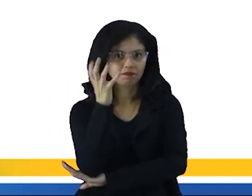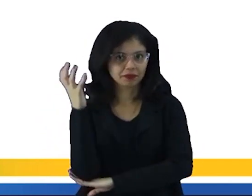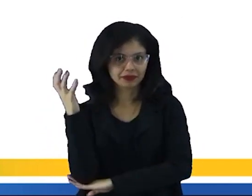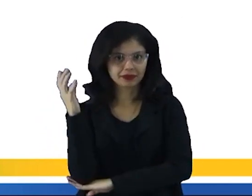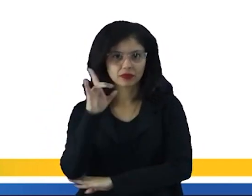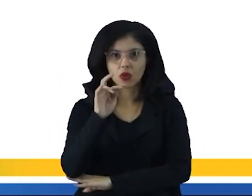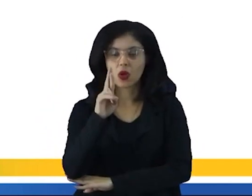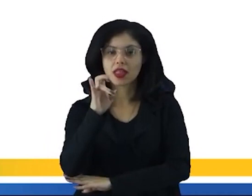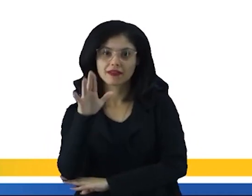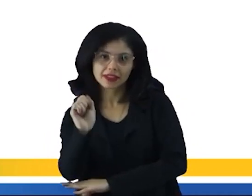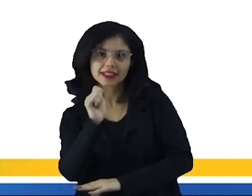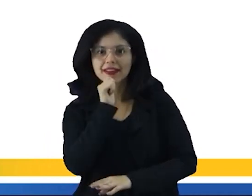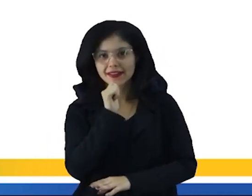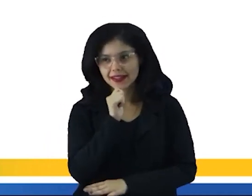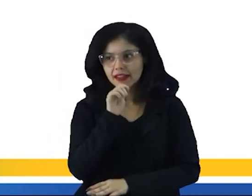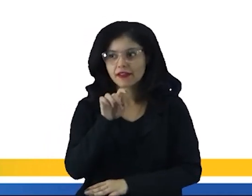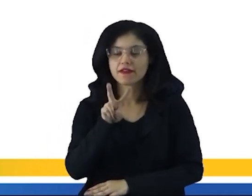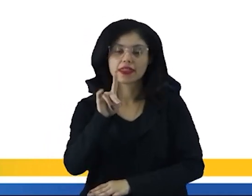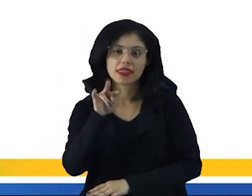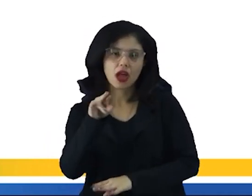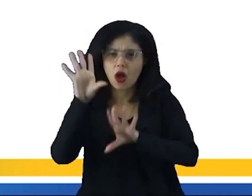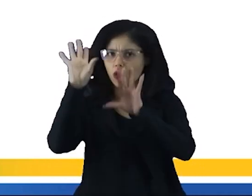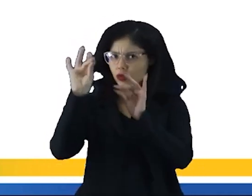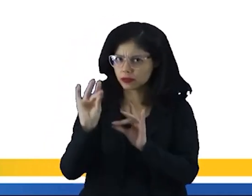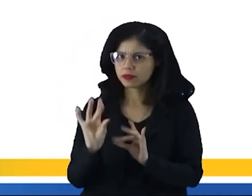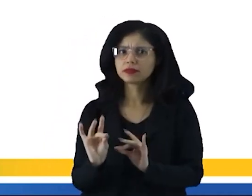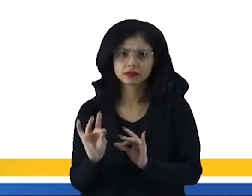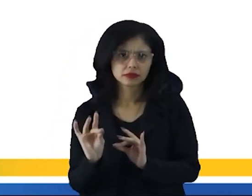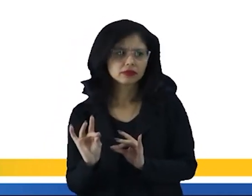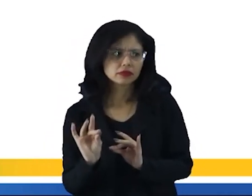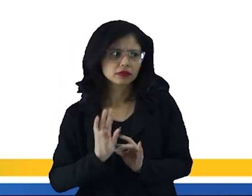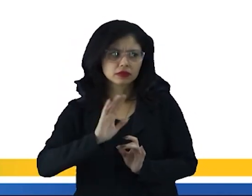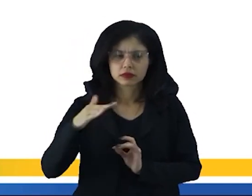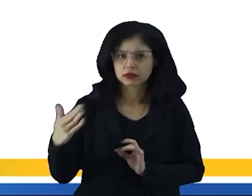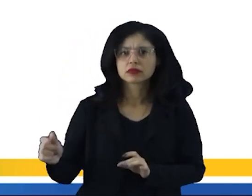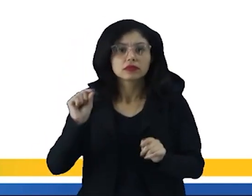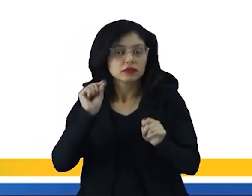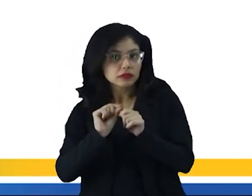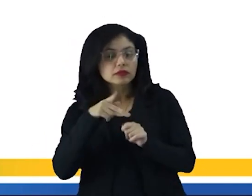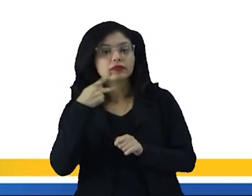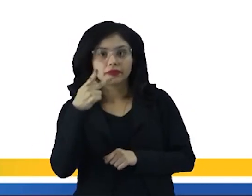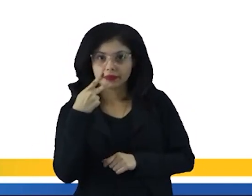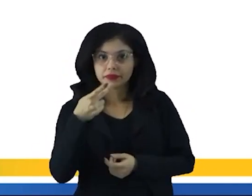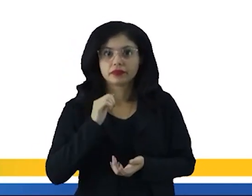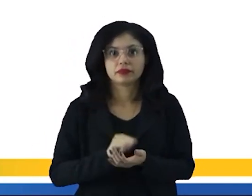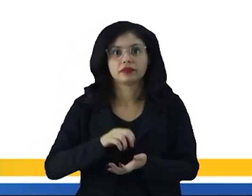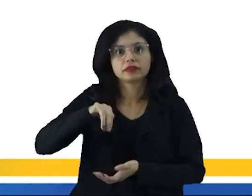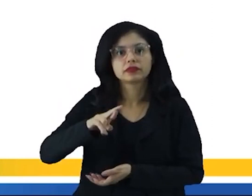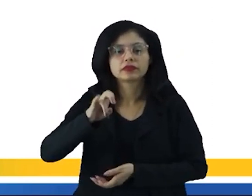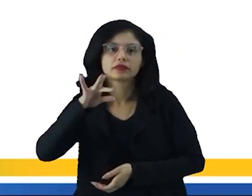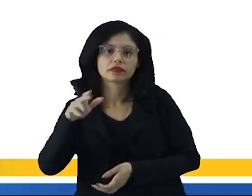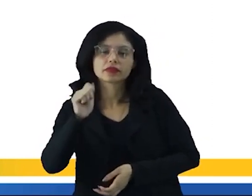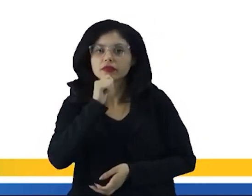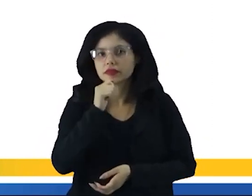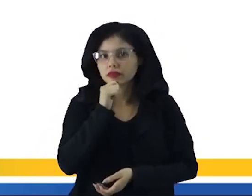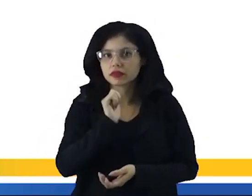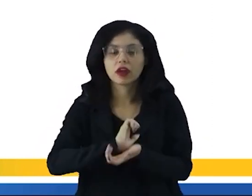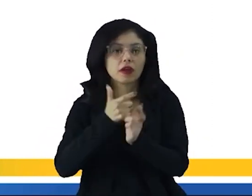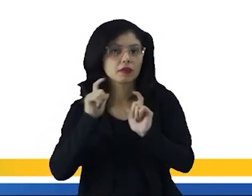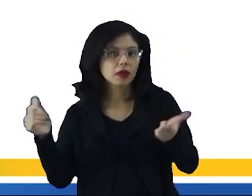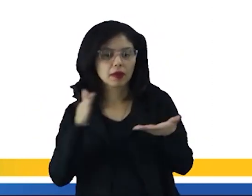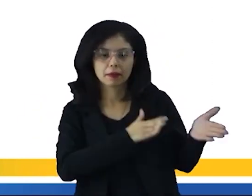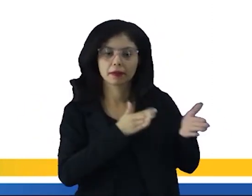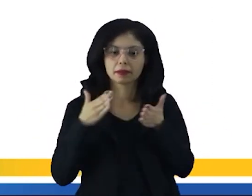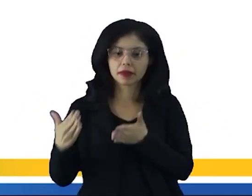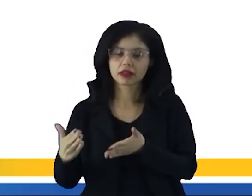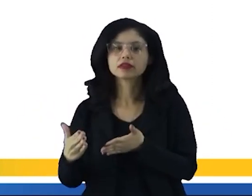de oliveira e videira. Olha o detalhe, gente. Quando se fala de vegetação mediterrânea, ele quer dizer que a maior parte